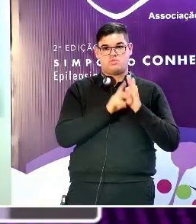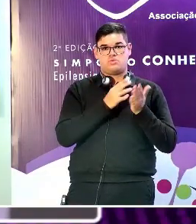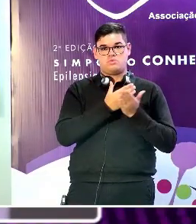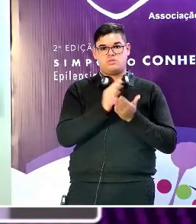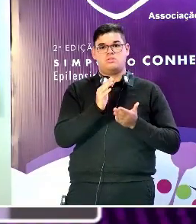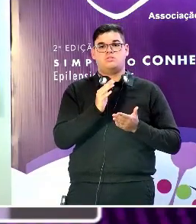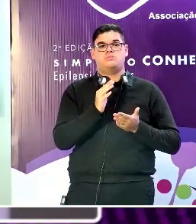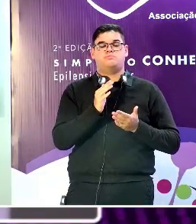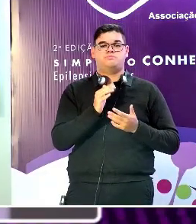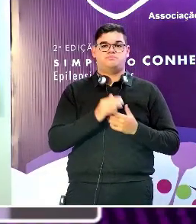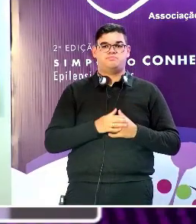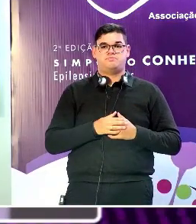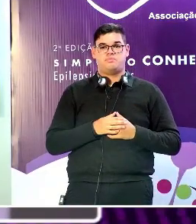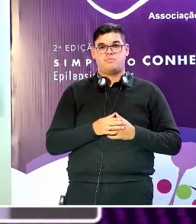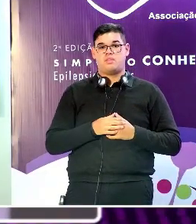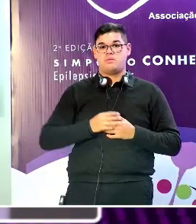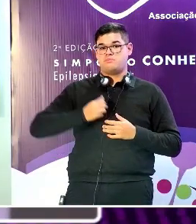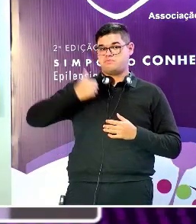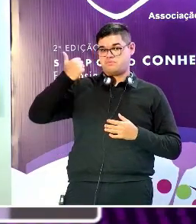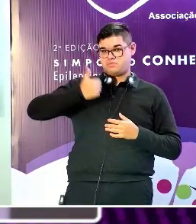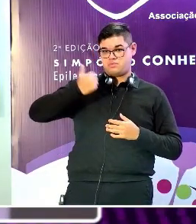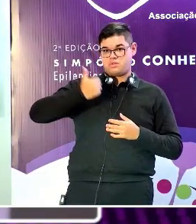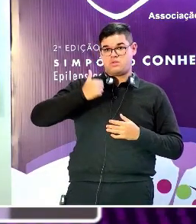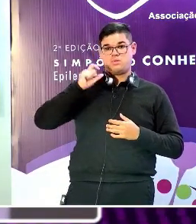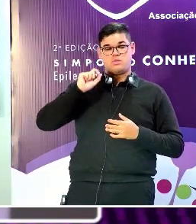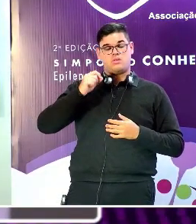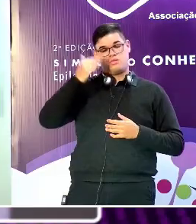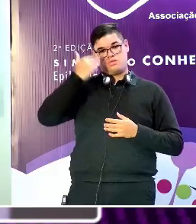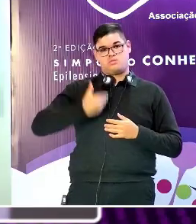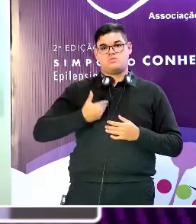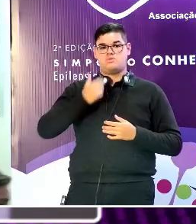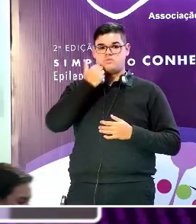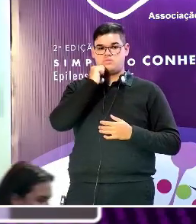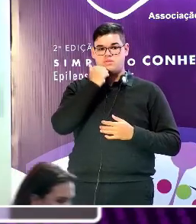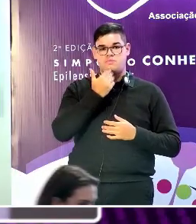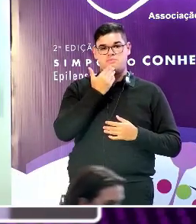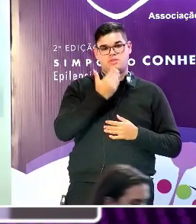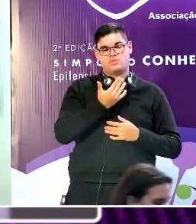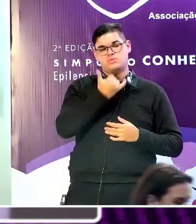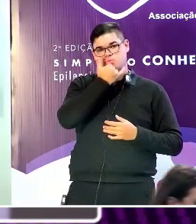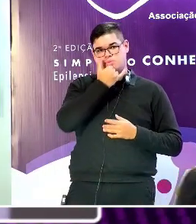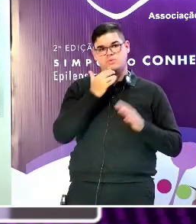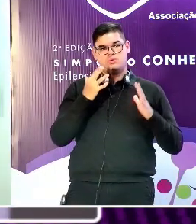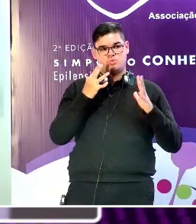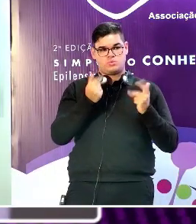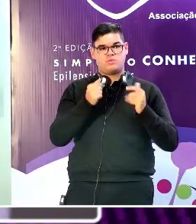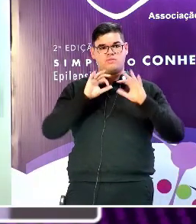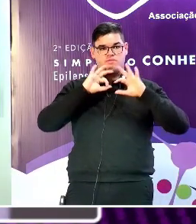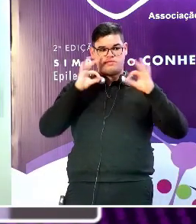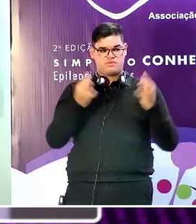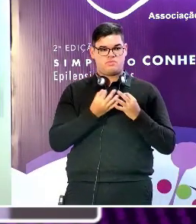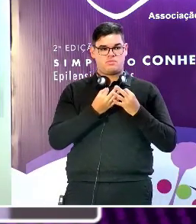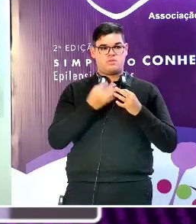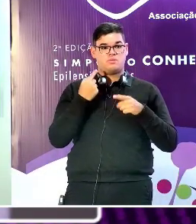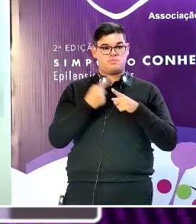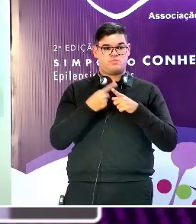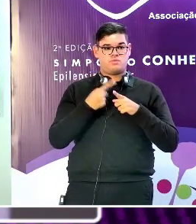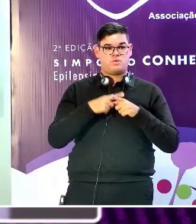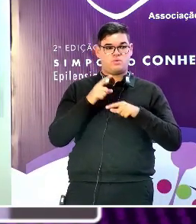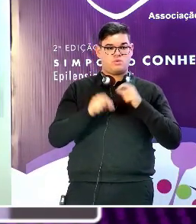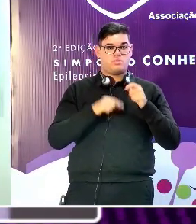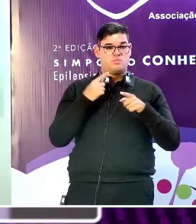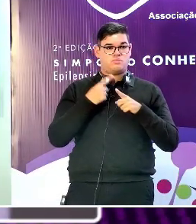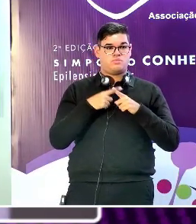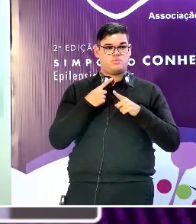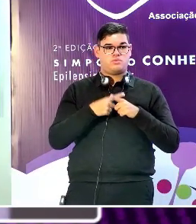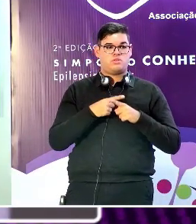palavra. Primeiro, como uma cientista, um pedido de desculpas a todas as famílias, porque realmente a ciência não